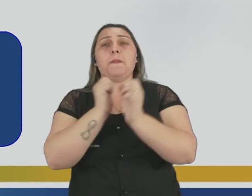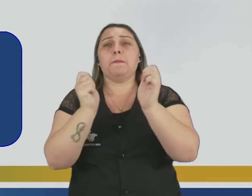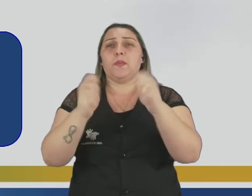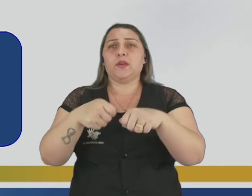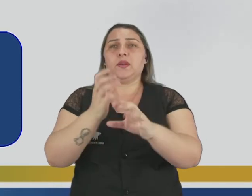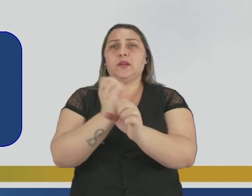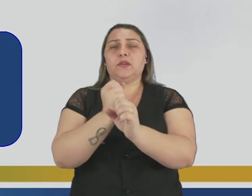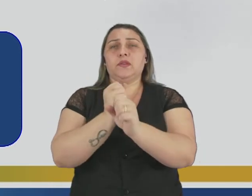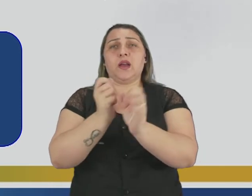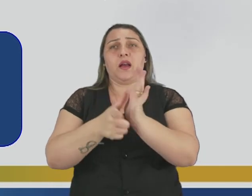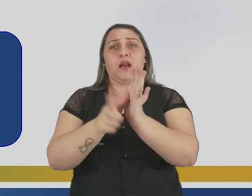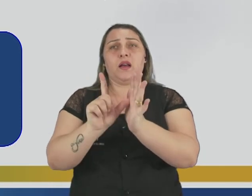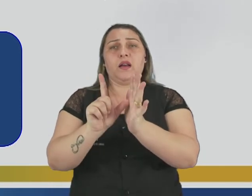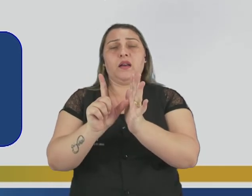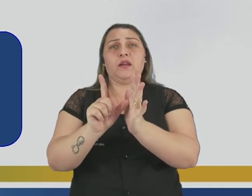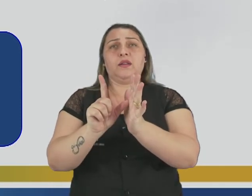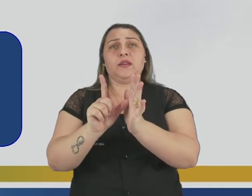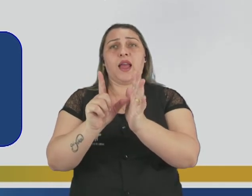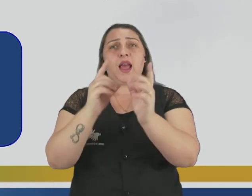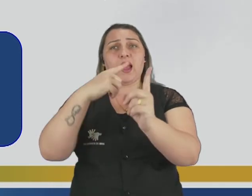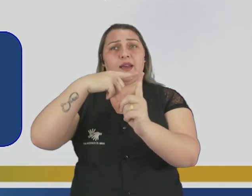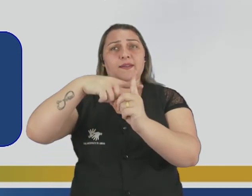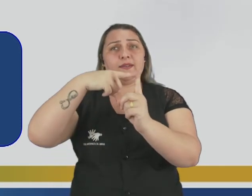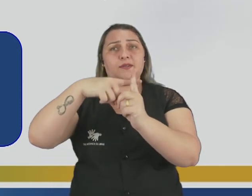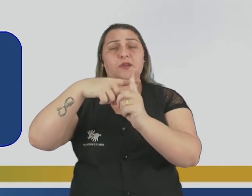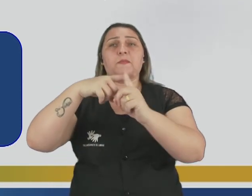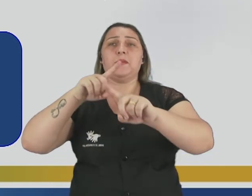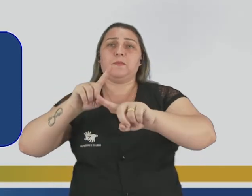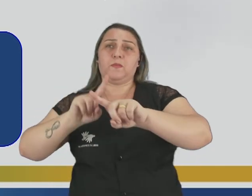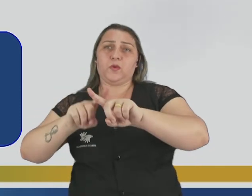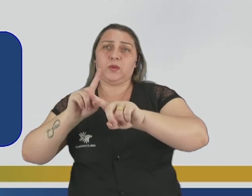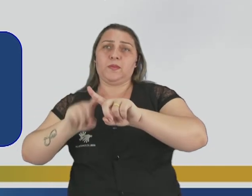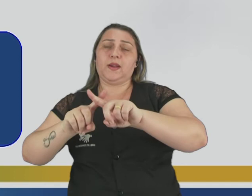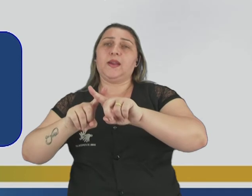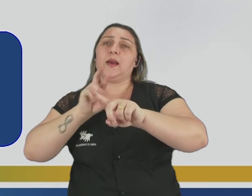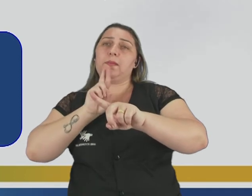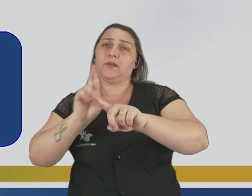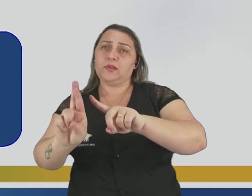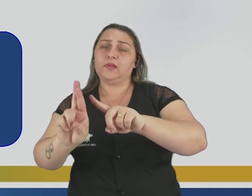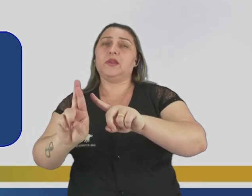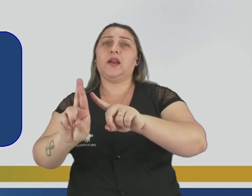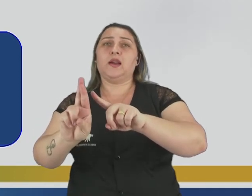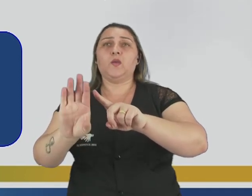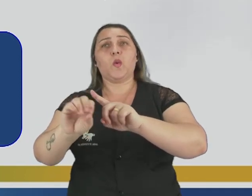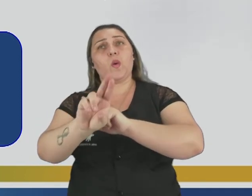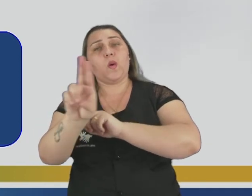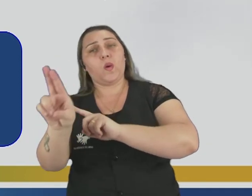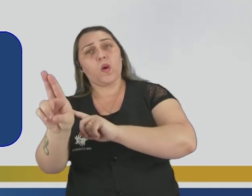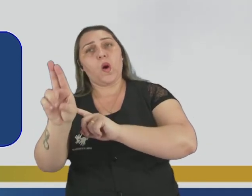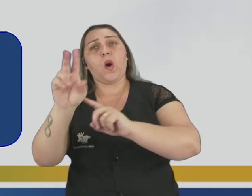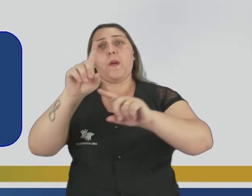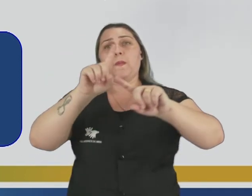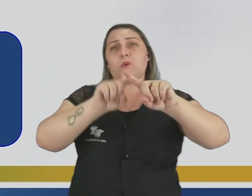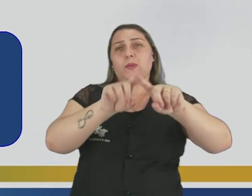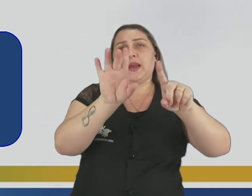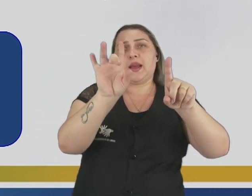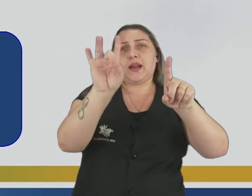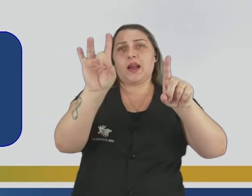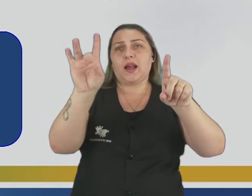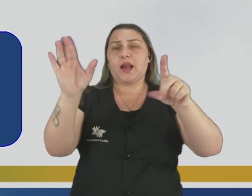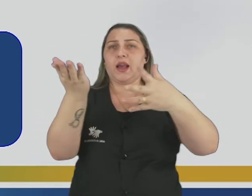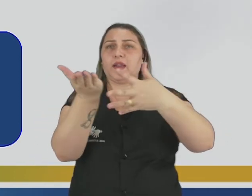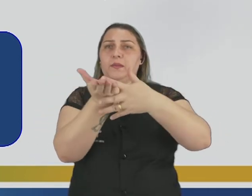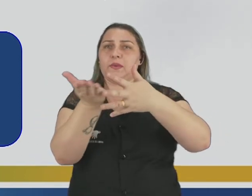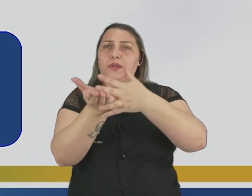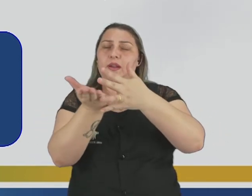podemos calcular antes a soma e multiplicá-la por esse número, ou então multiplicar cada